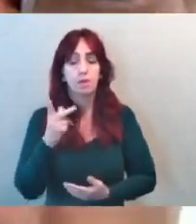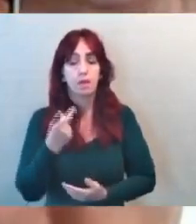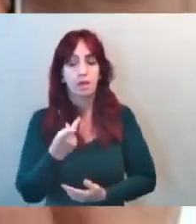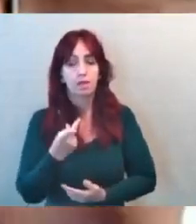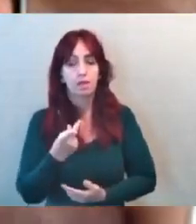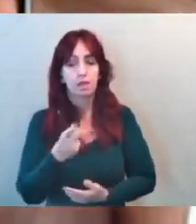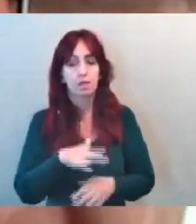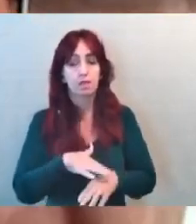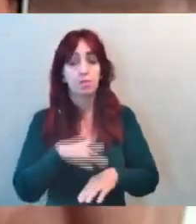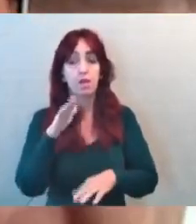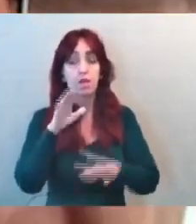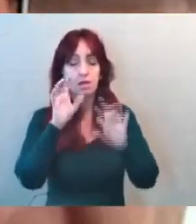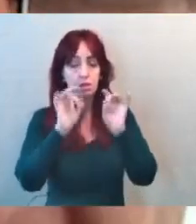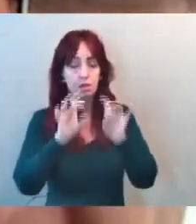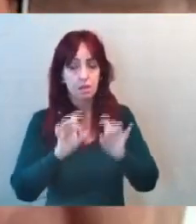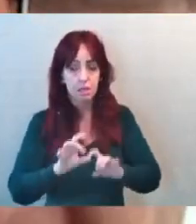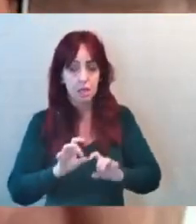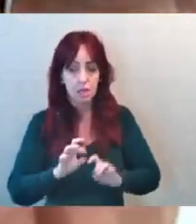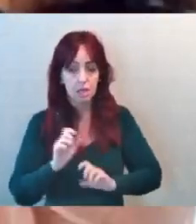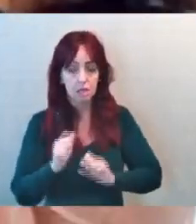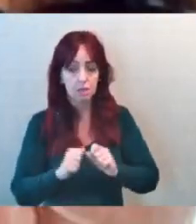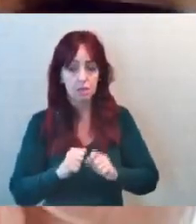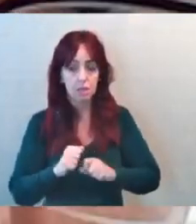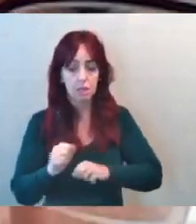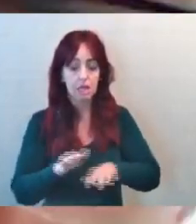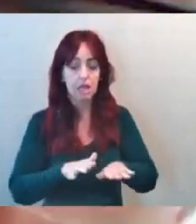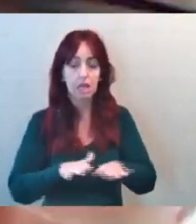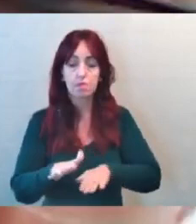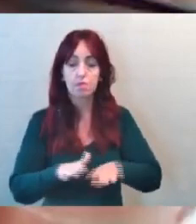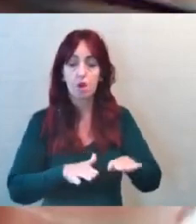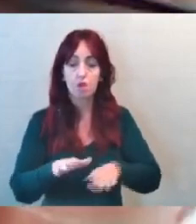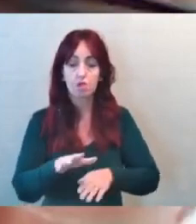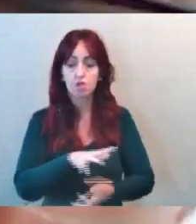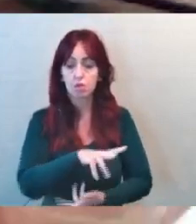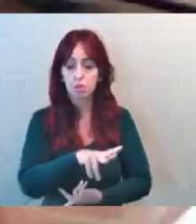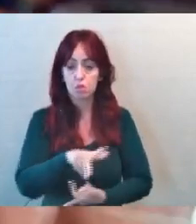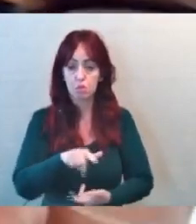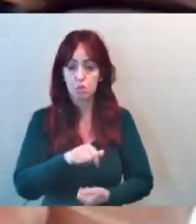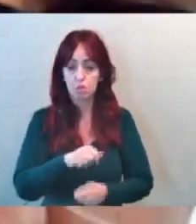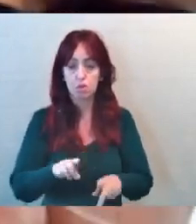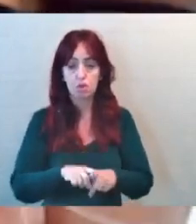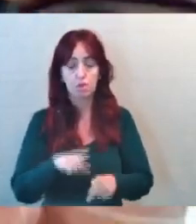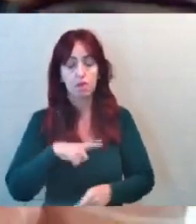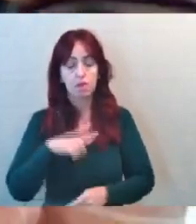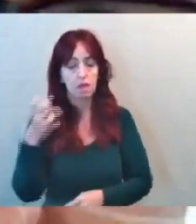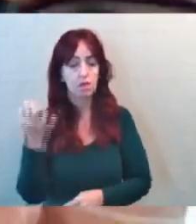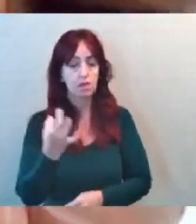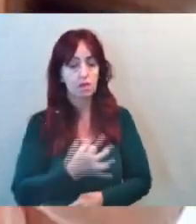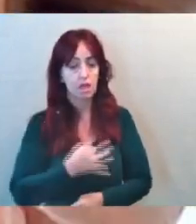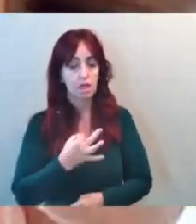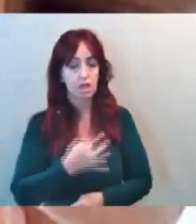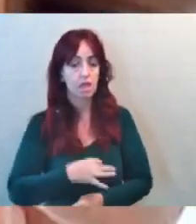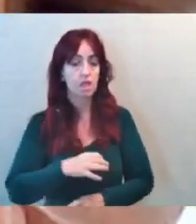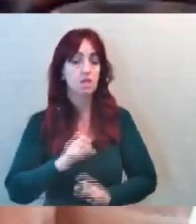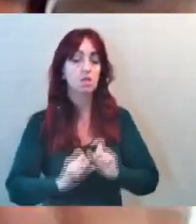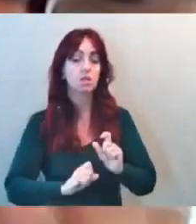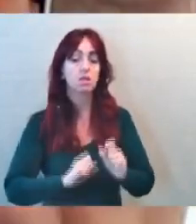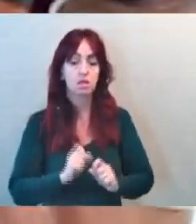um dos maiores especialistas em transporte no mundo, e tenho certeza